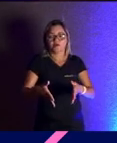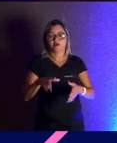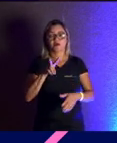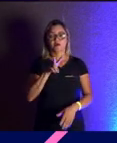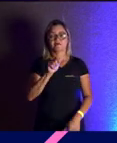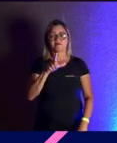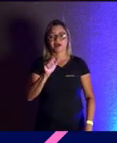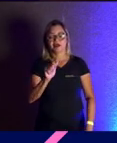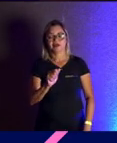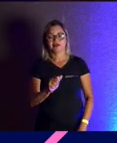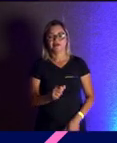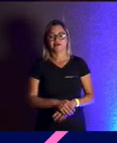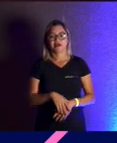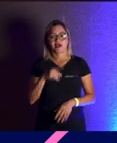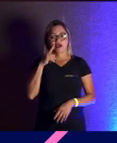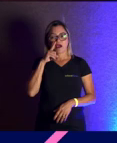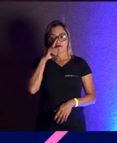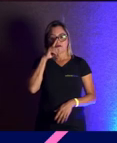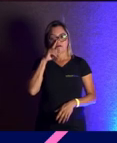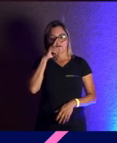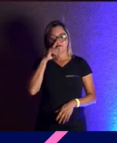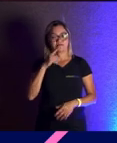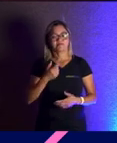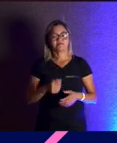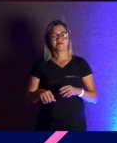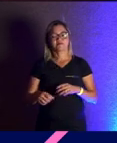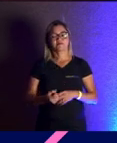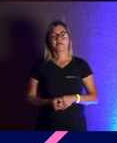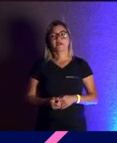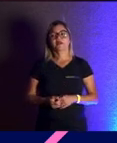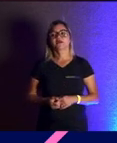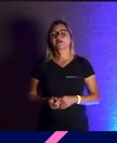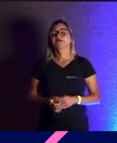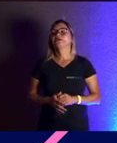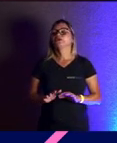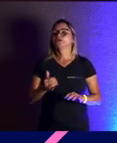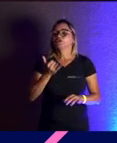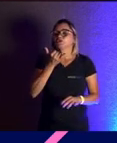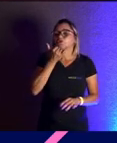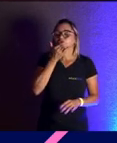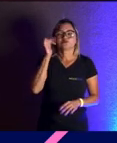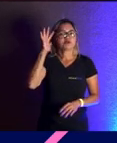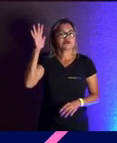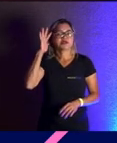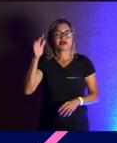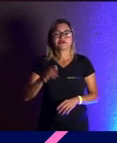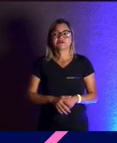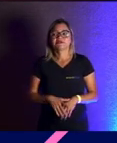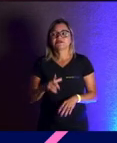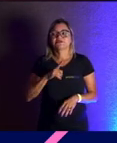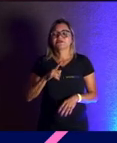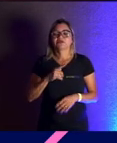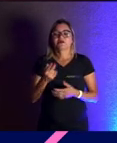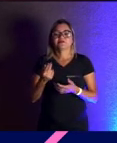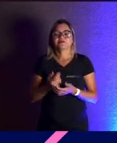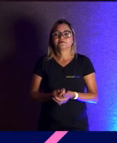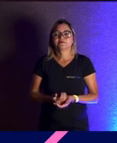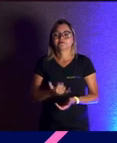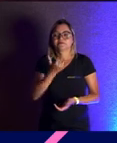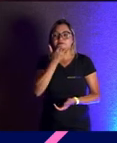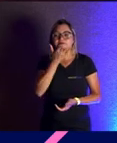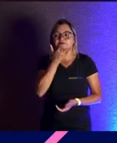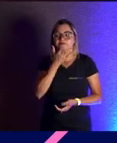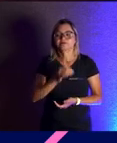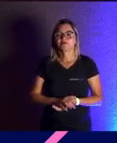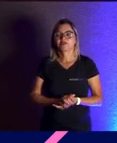que está por trás disso. Eu peço desculpas, eu não imaginava que a gente estava falando isso, não só